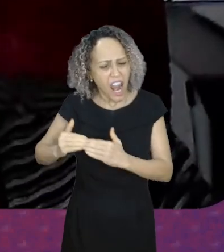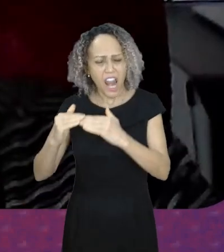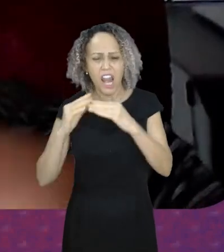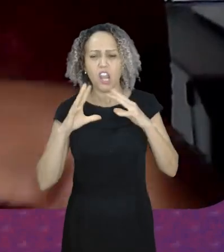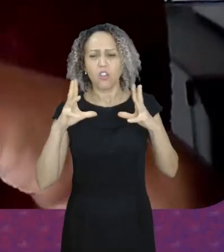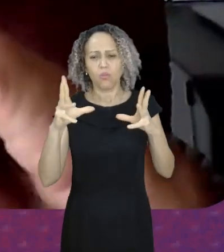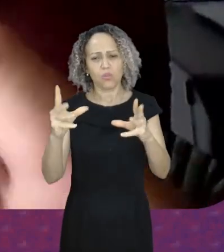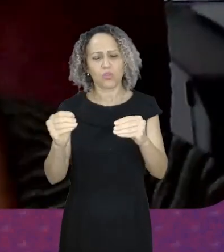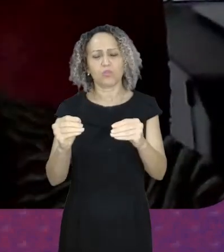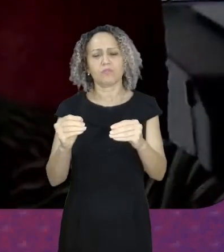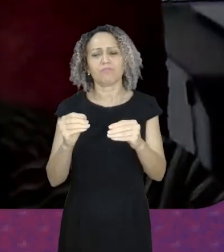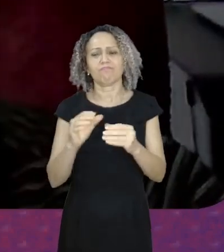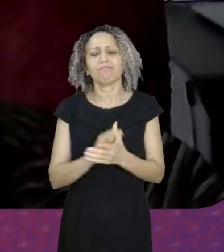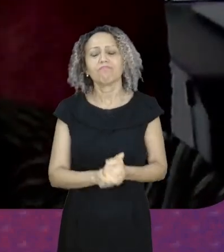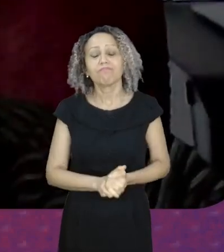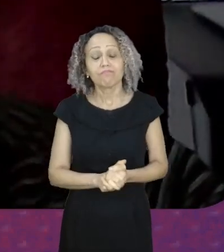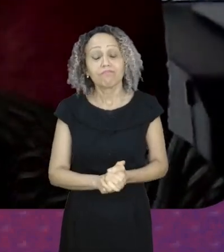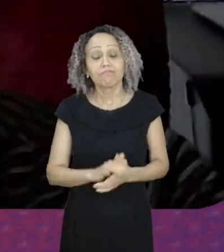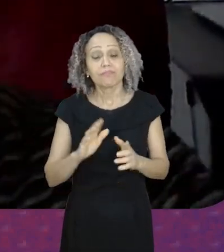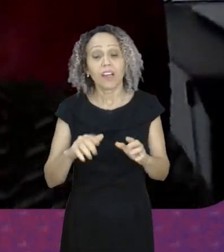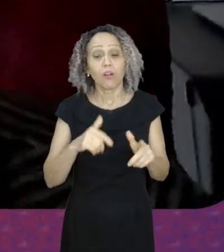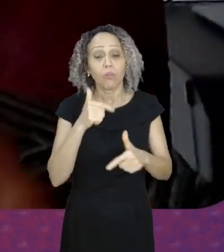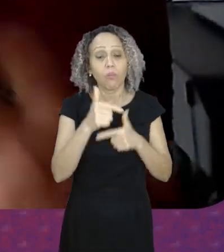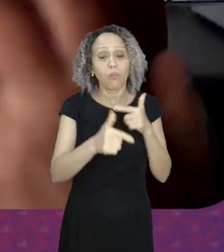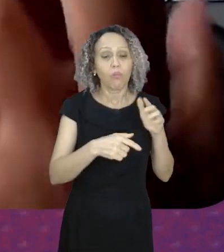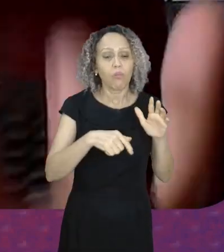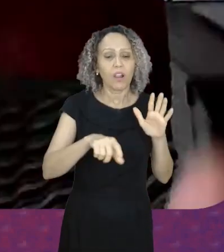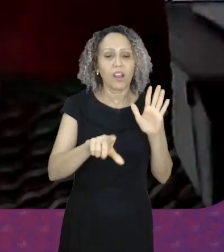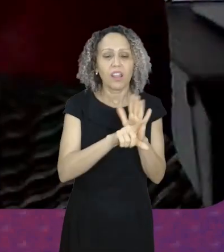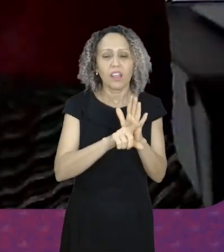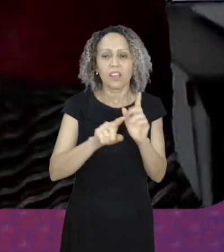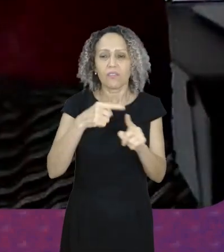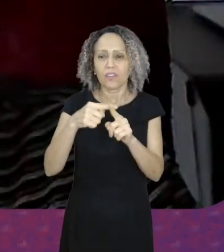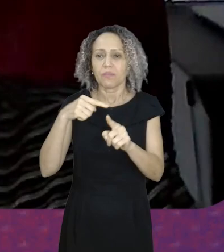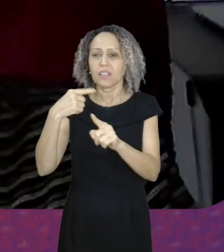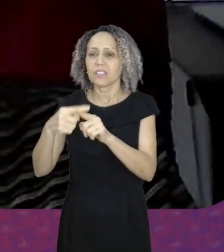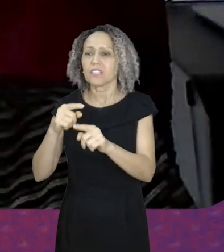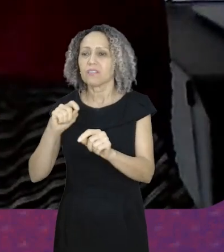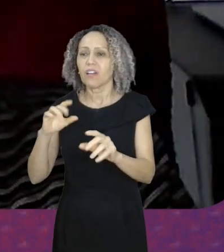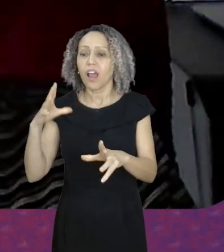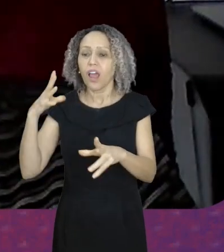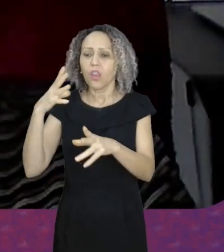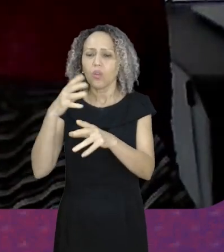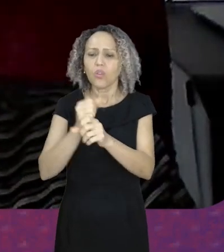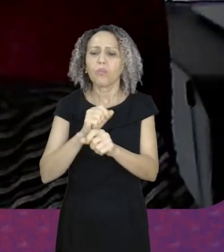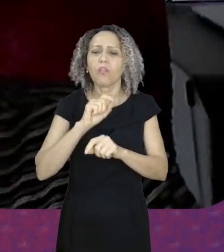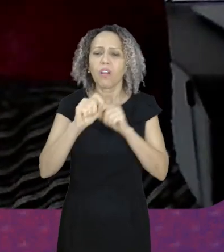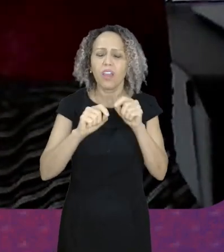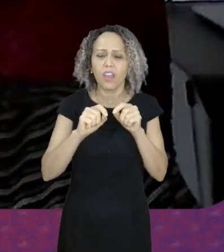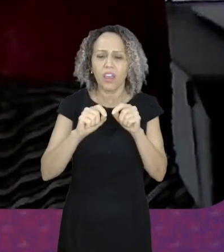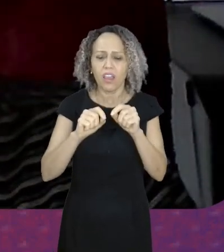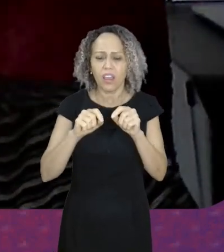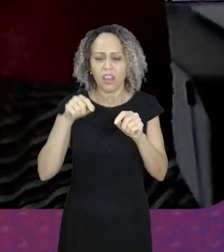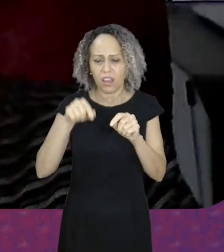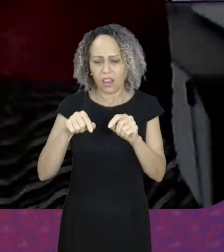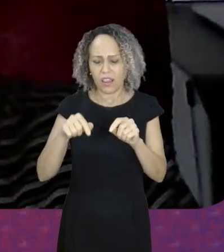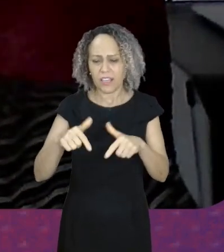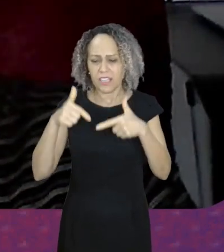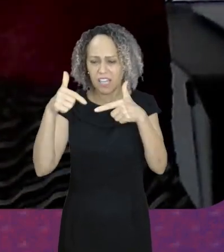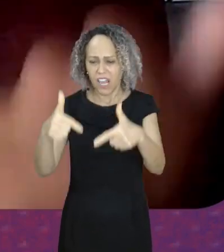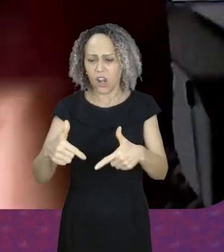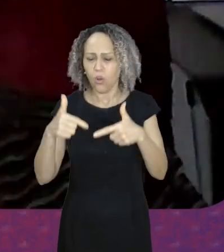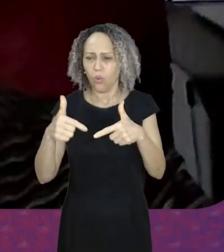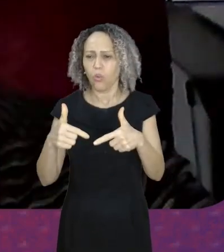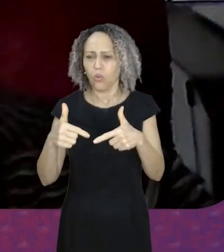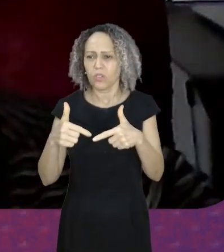Então, as ações afirmativas, elas se somam a esta luta. As